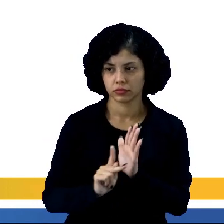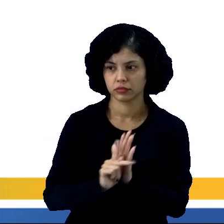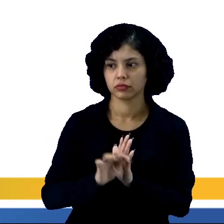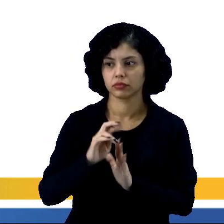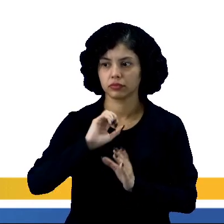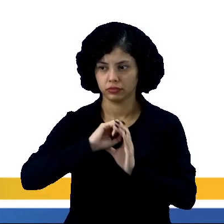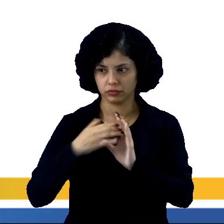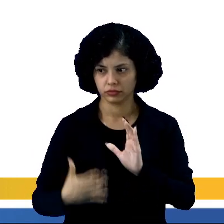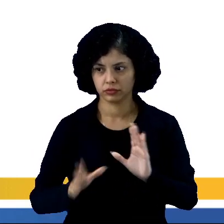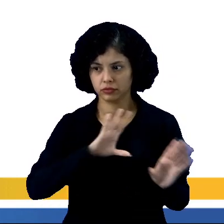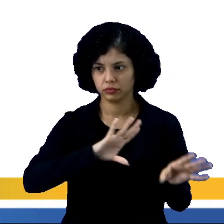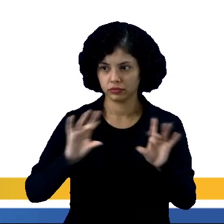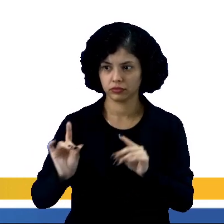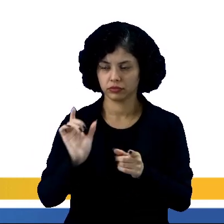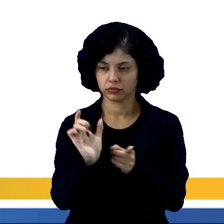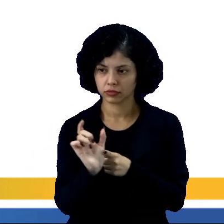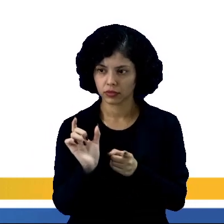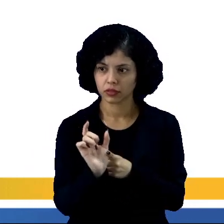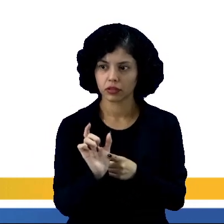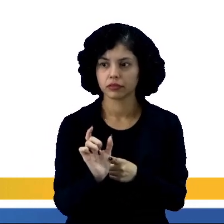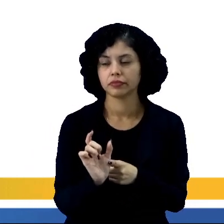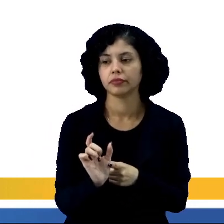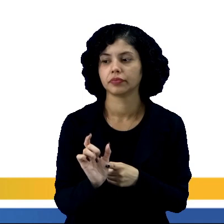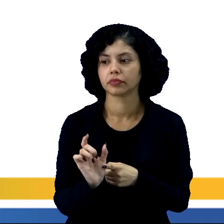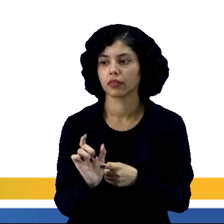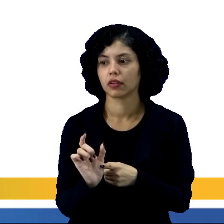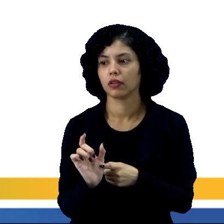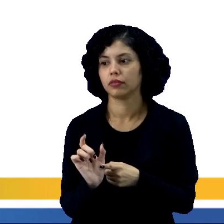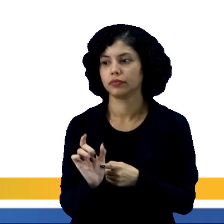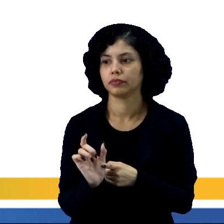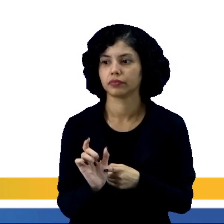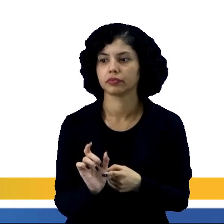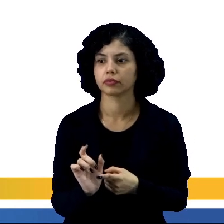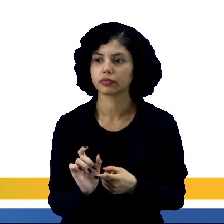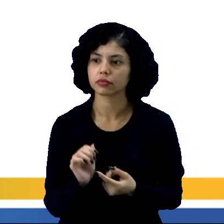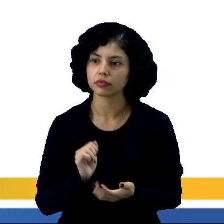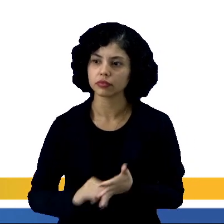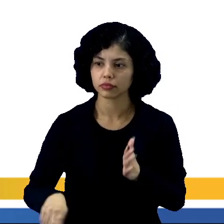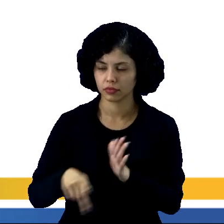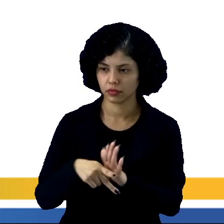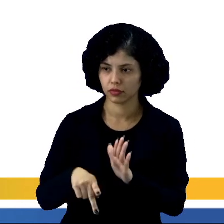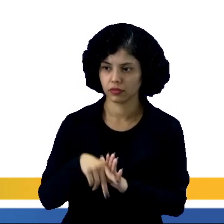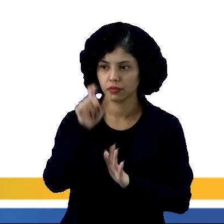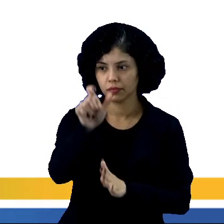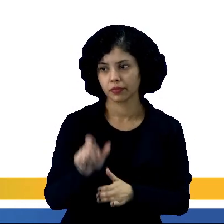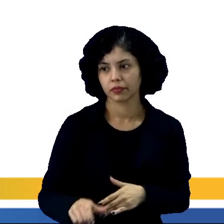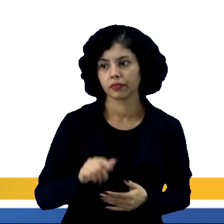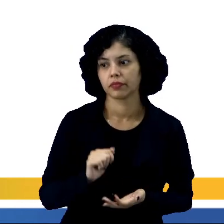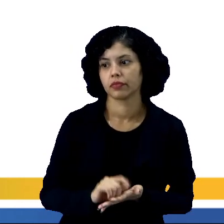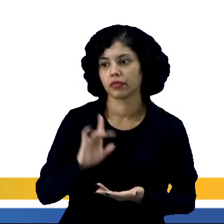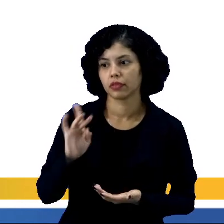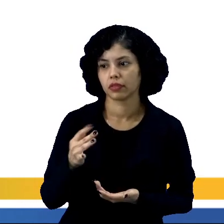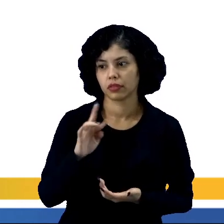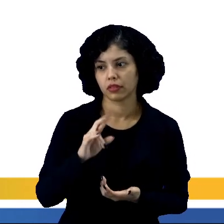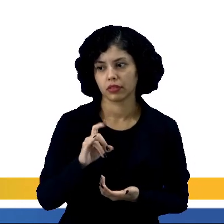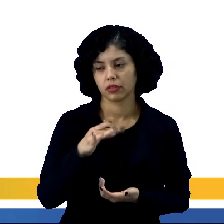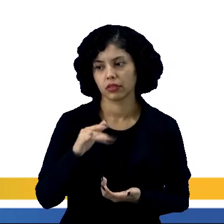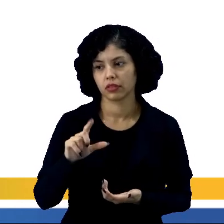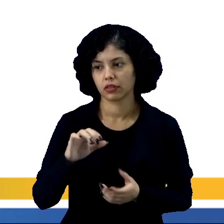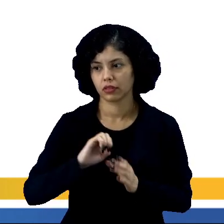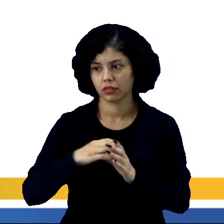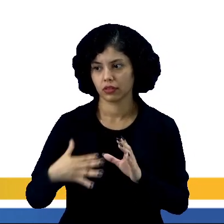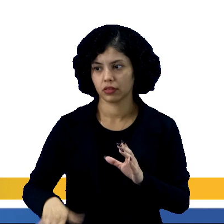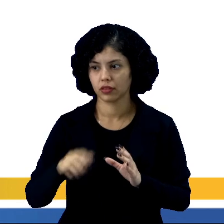Por autocaracterização da pessoa, né? Do personagem, através das palavras da própria personagem. E